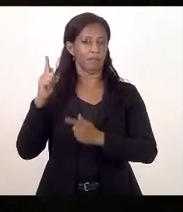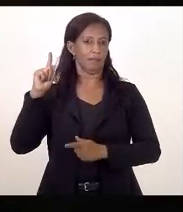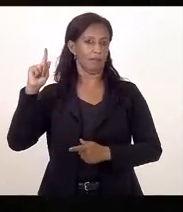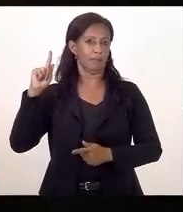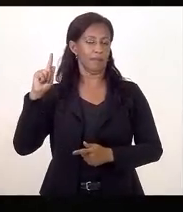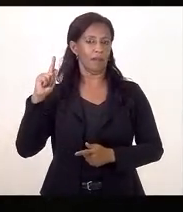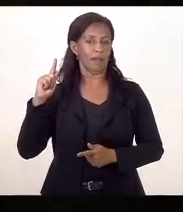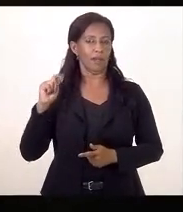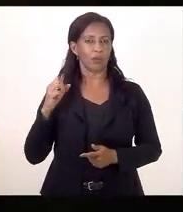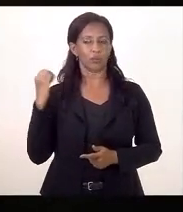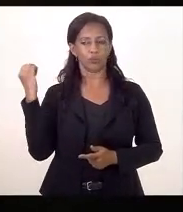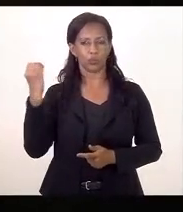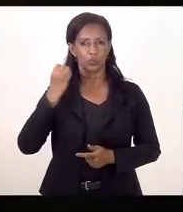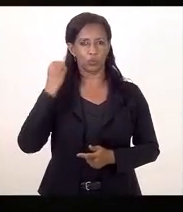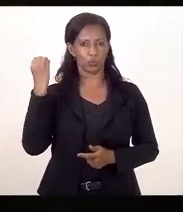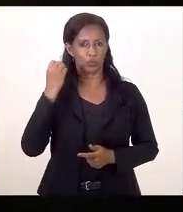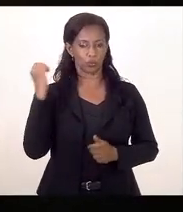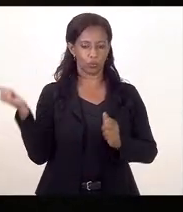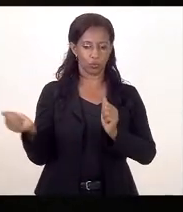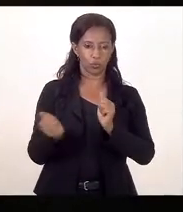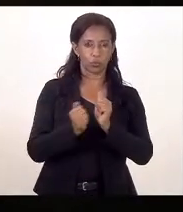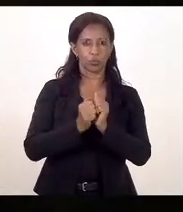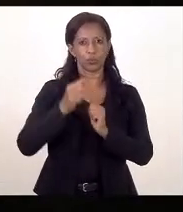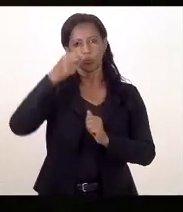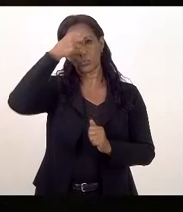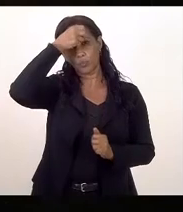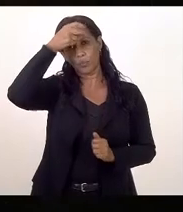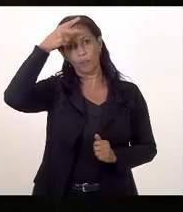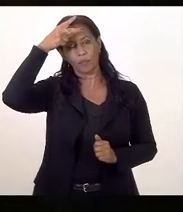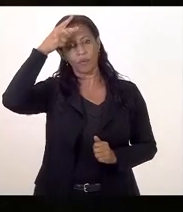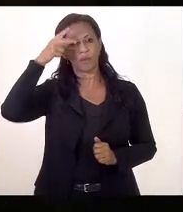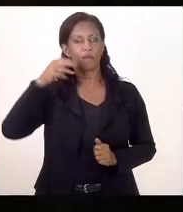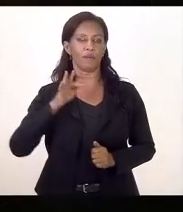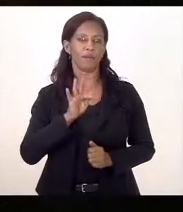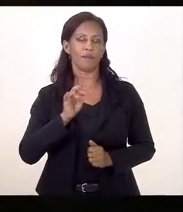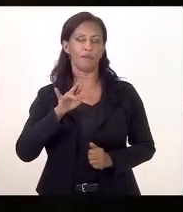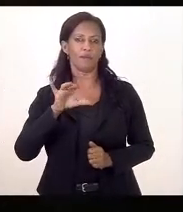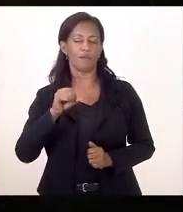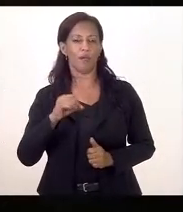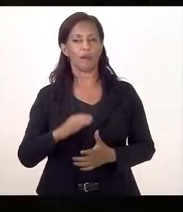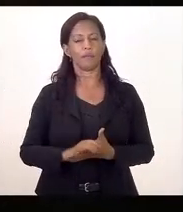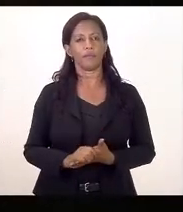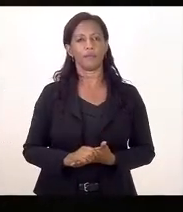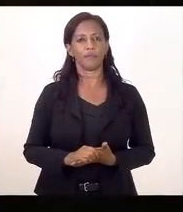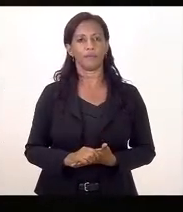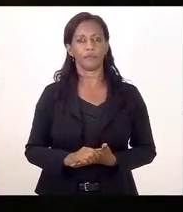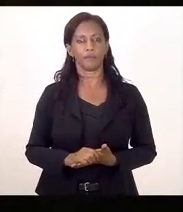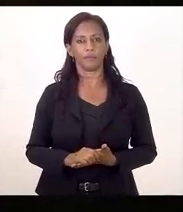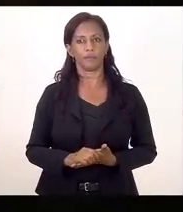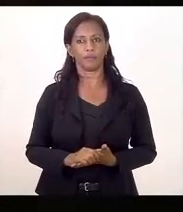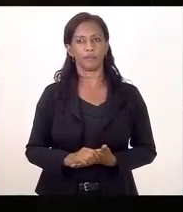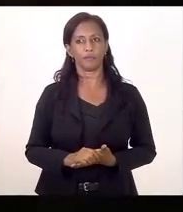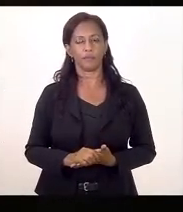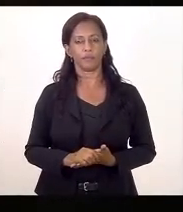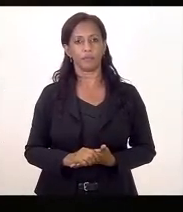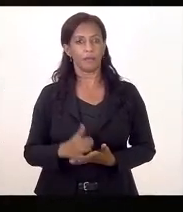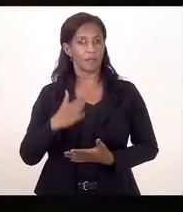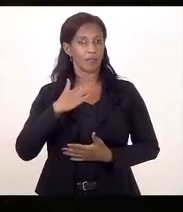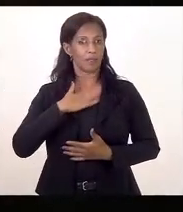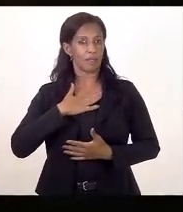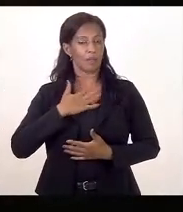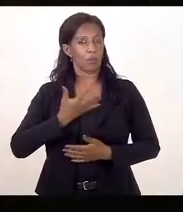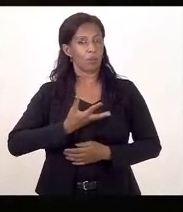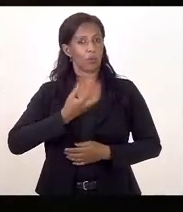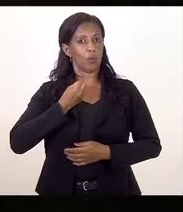Sul, acompanhado do prefeito Fábio, da cidade de Rio Grande. E, para mim, a